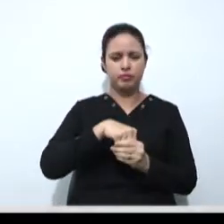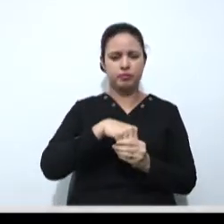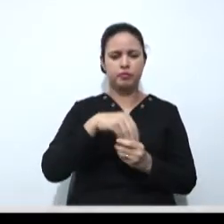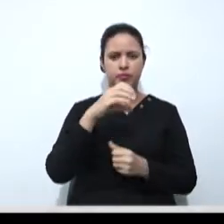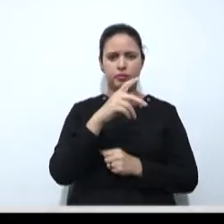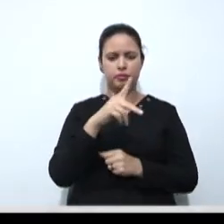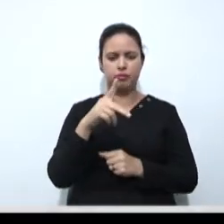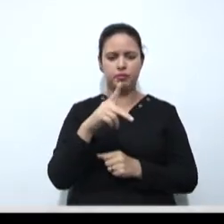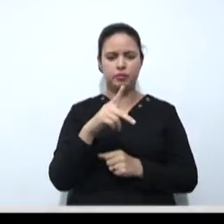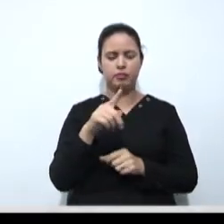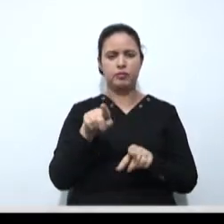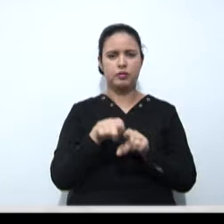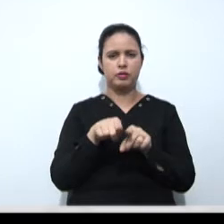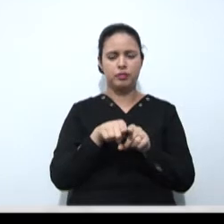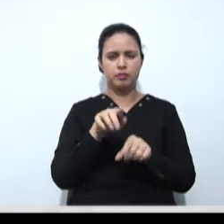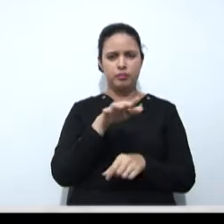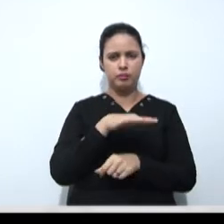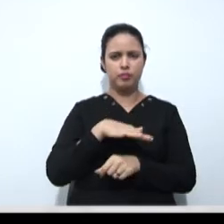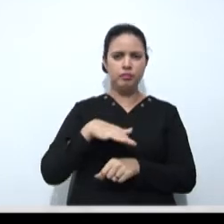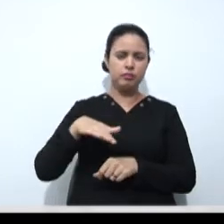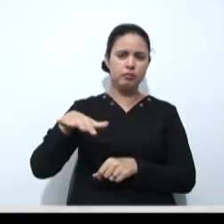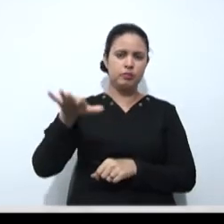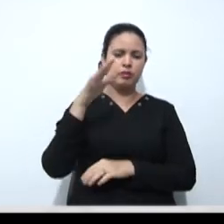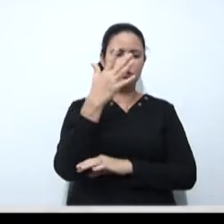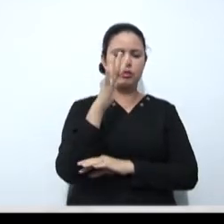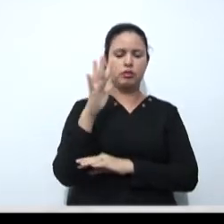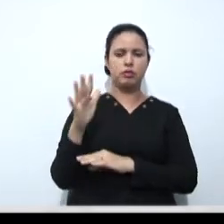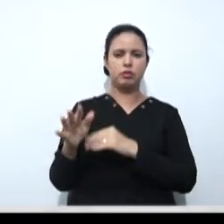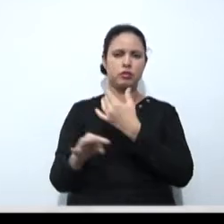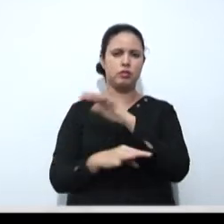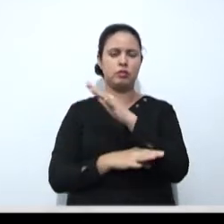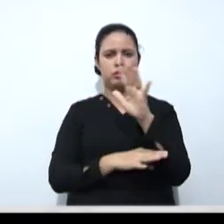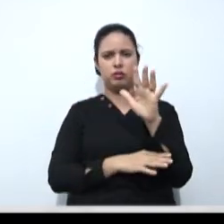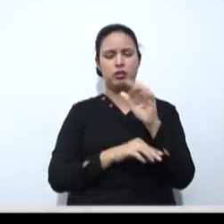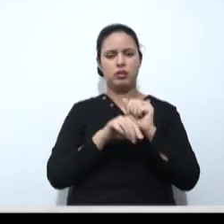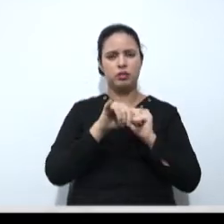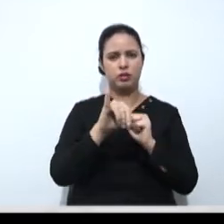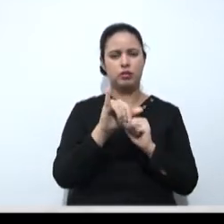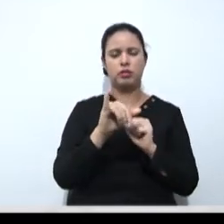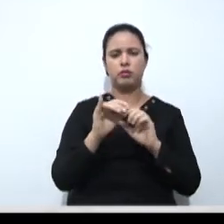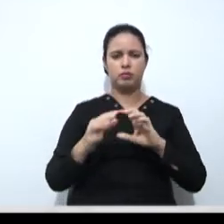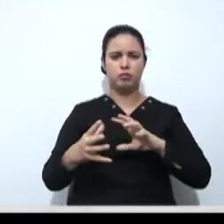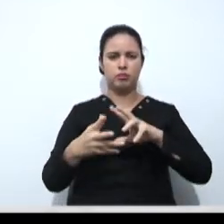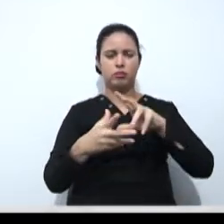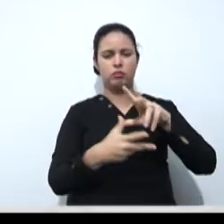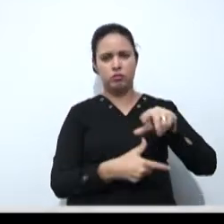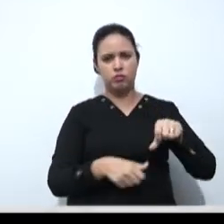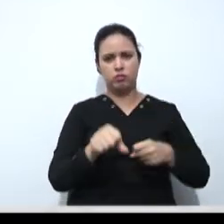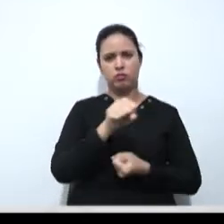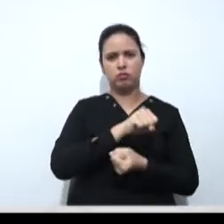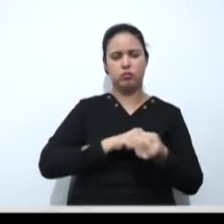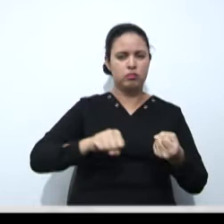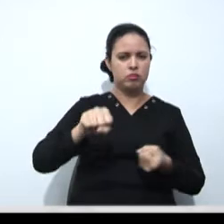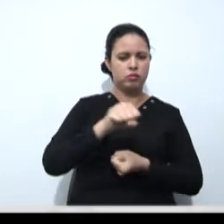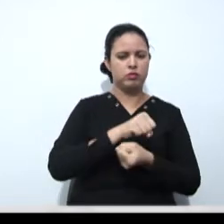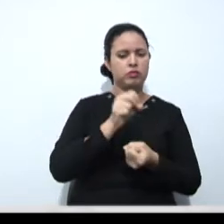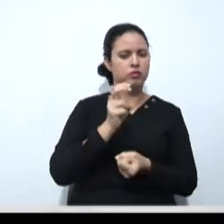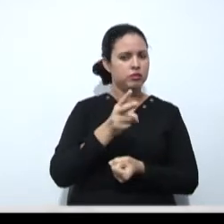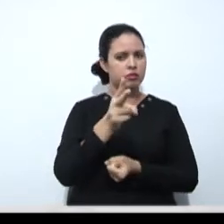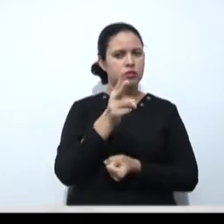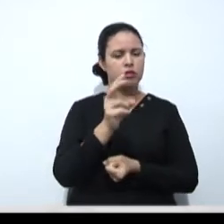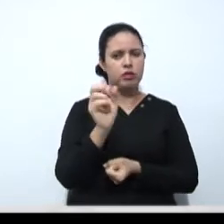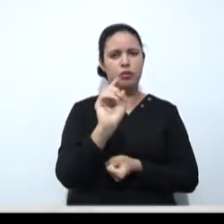O ambiente ecológico, hoje a questão ambiental, se o mundo ele vai ser sustentável, se a gente vai continuar a